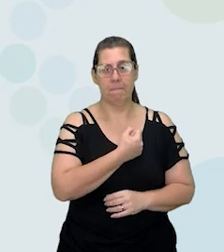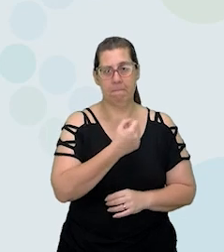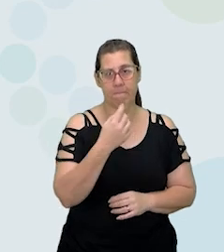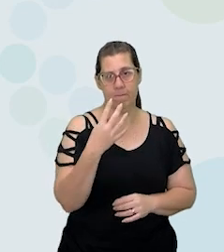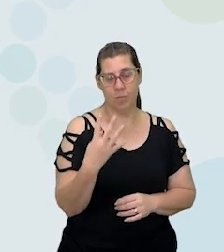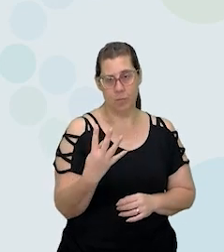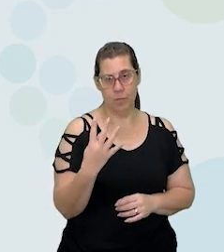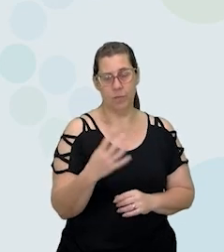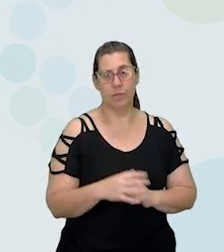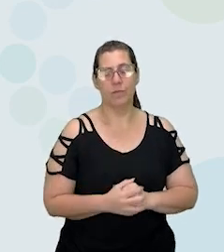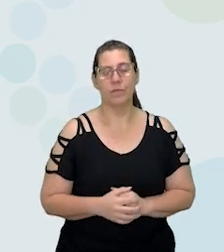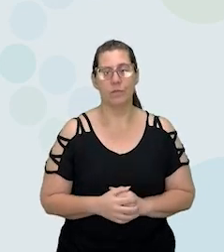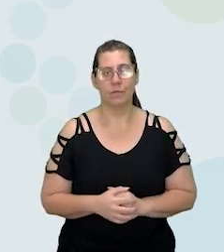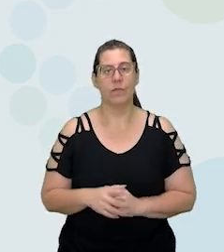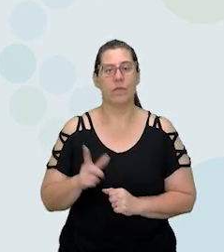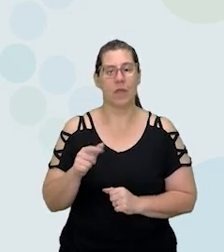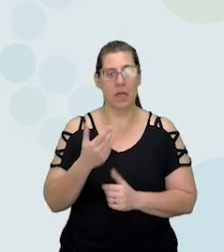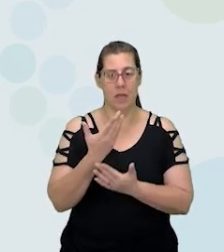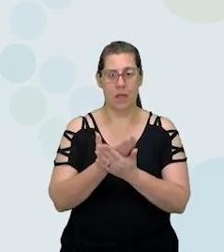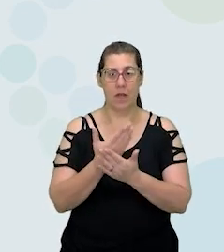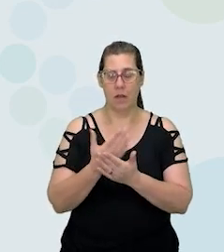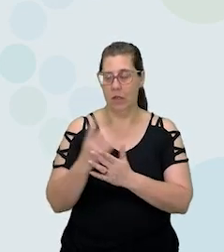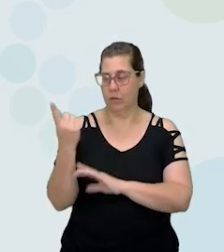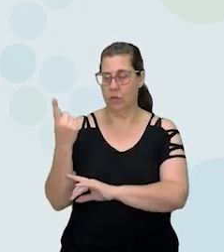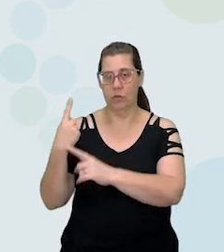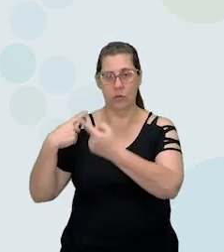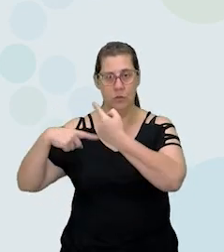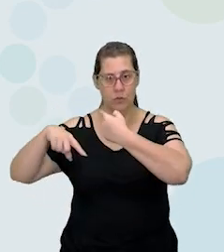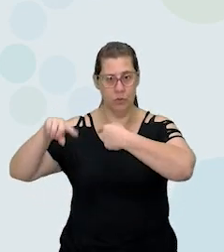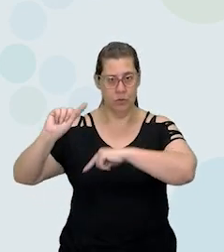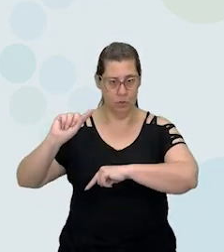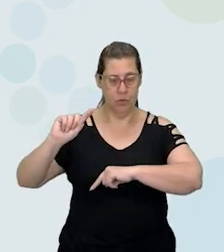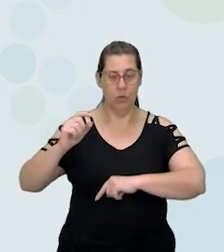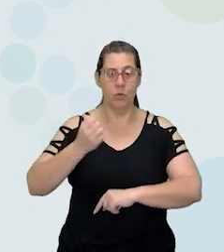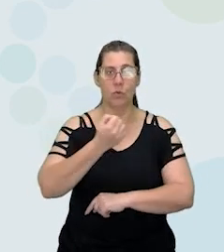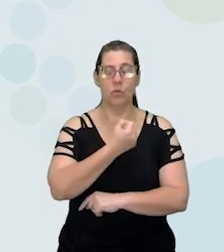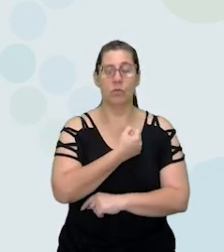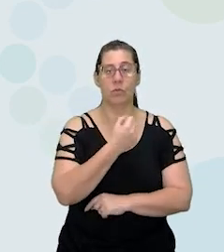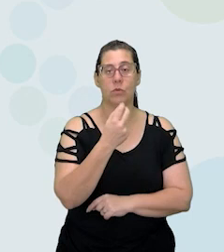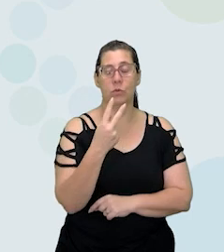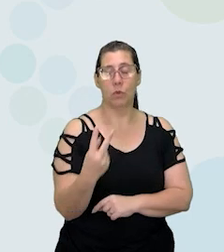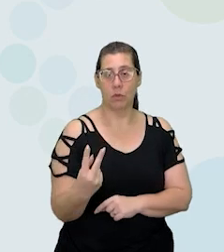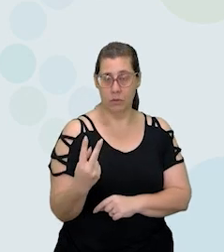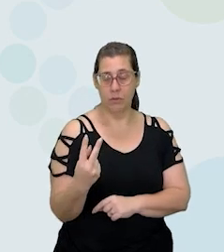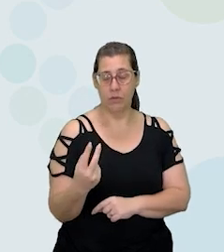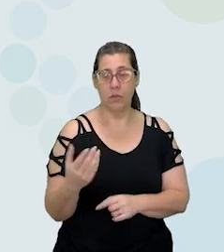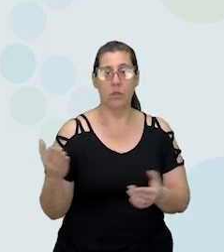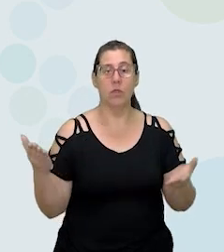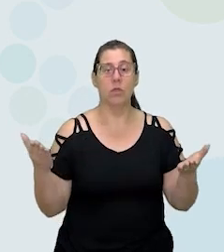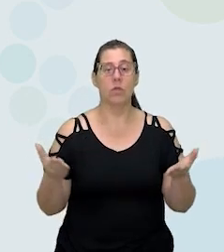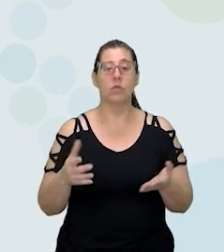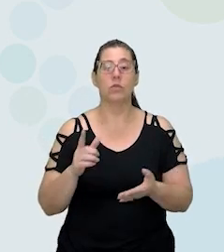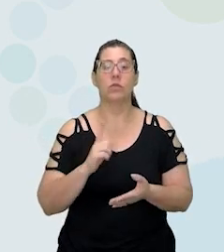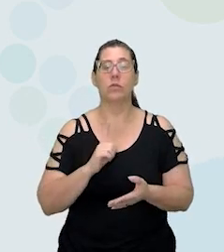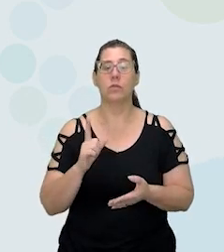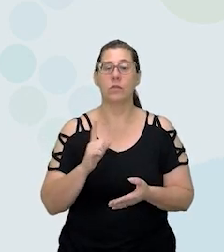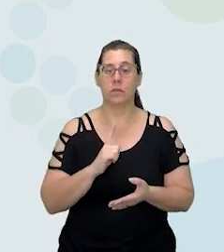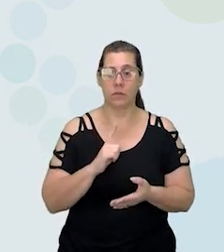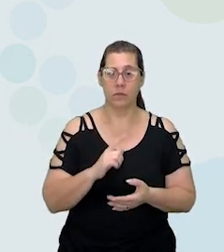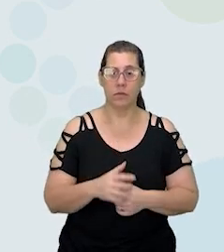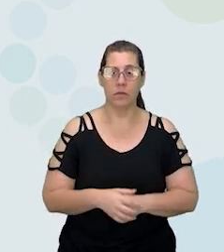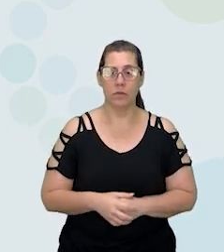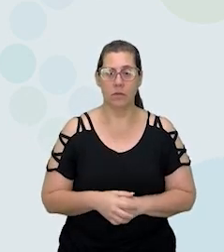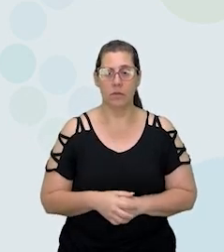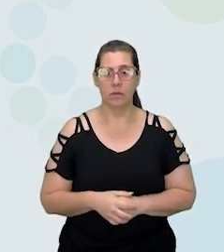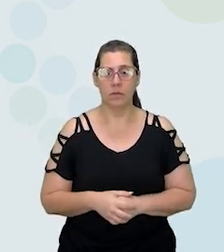4. Essa é a aula de desenvolvimento de número 2. E hoje a gente tem o catar.